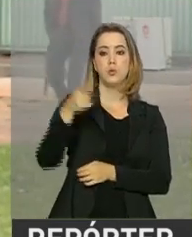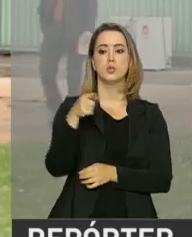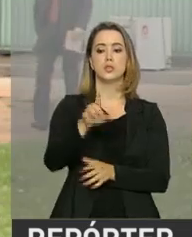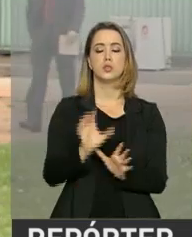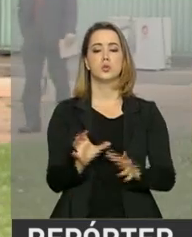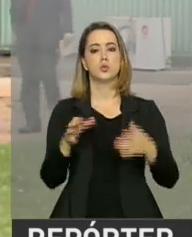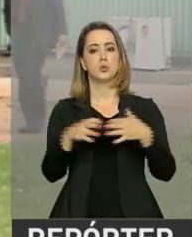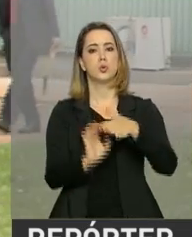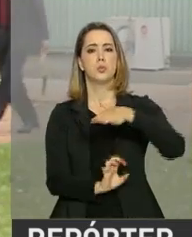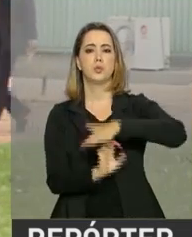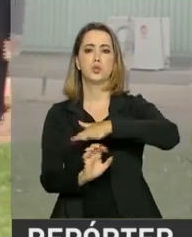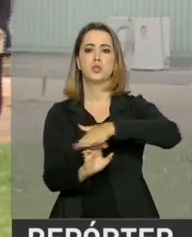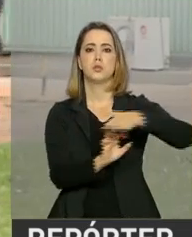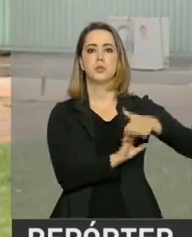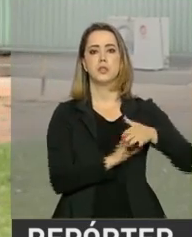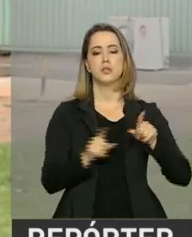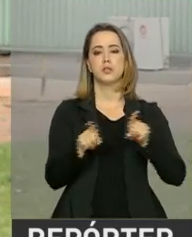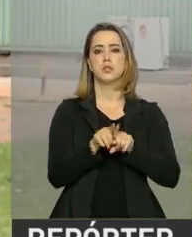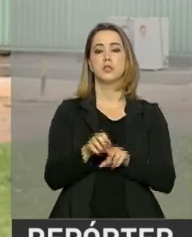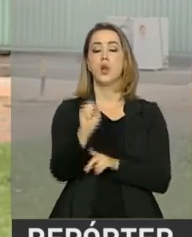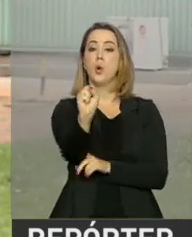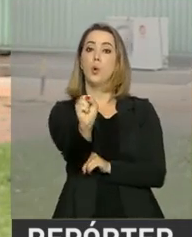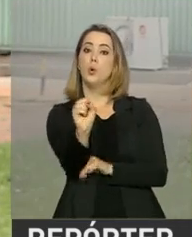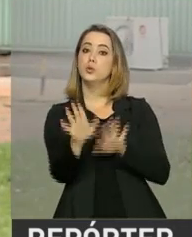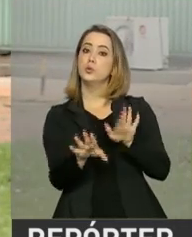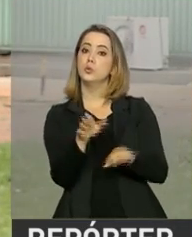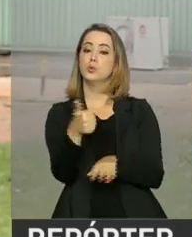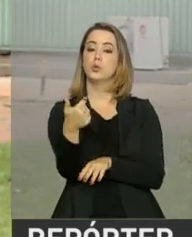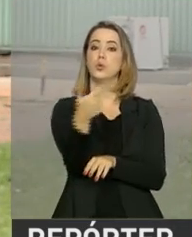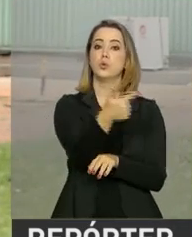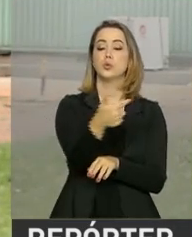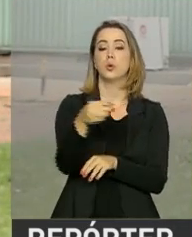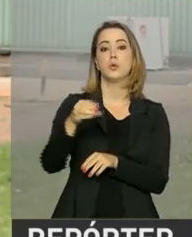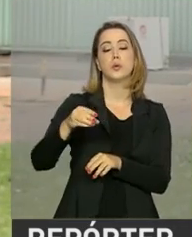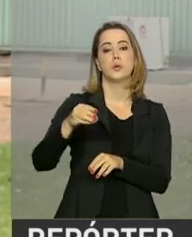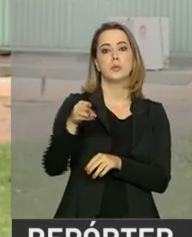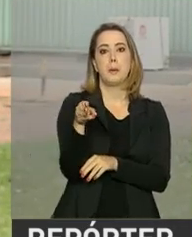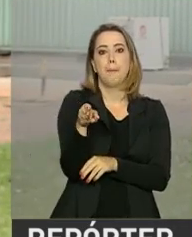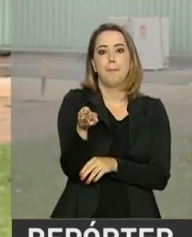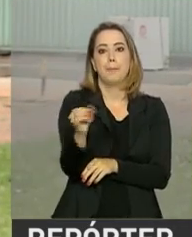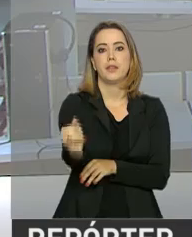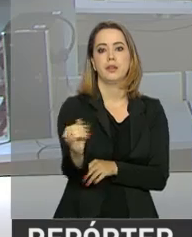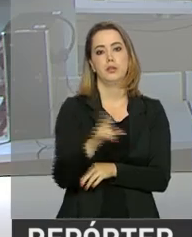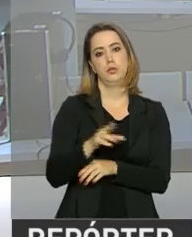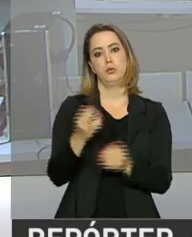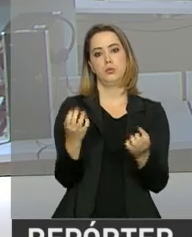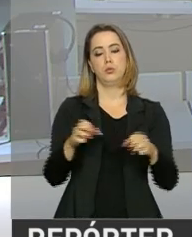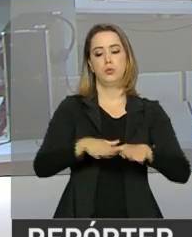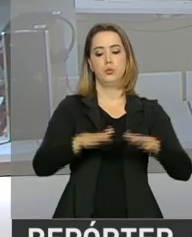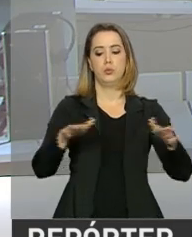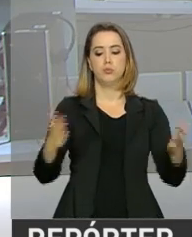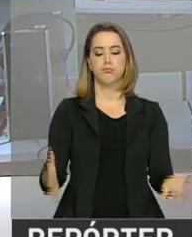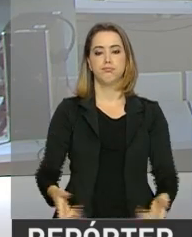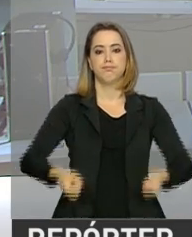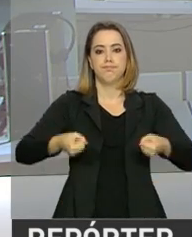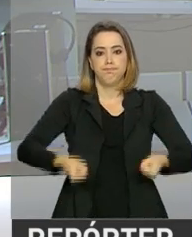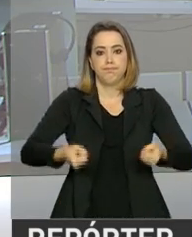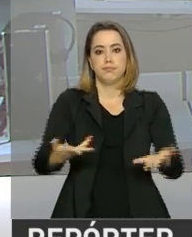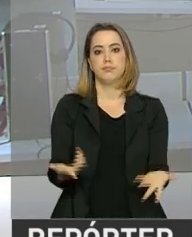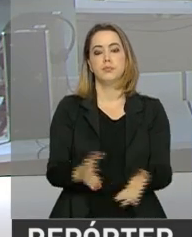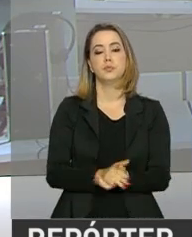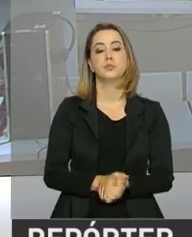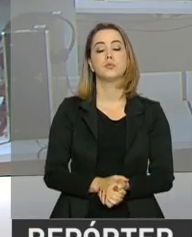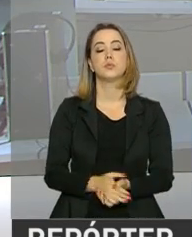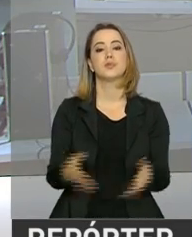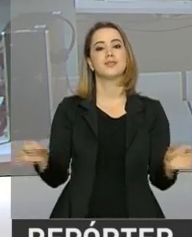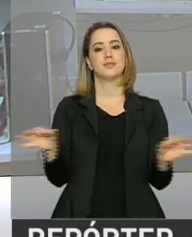tem uma reserva estimada entre 8 e 12 bilhões de Barris de petróleo o repórter NBR